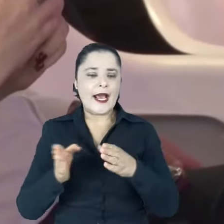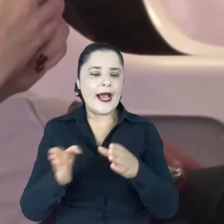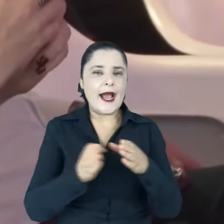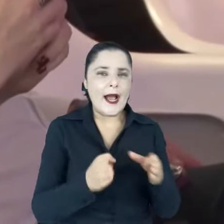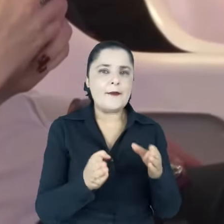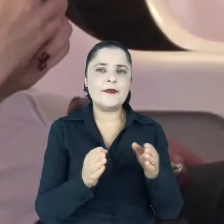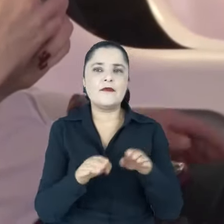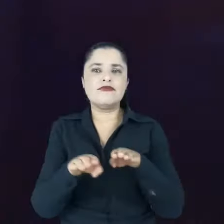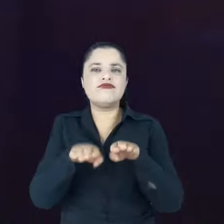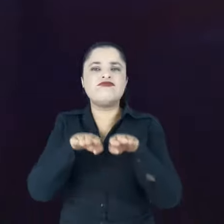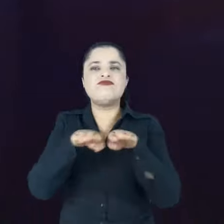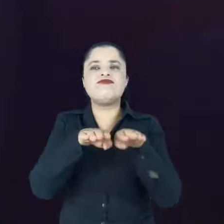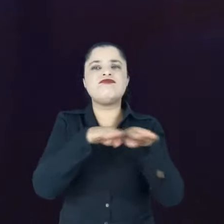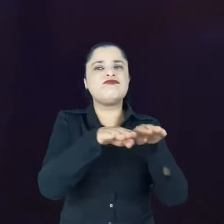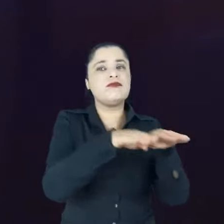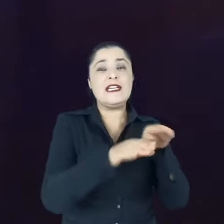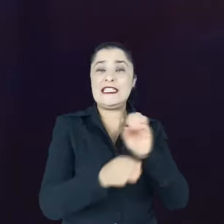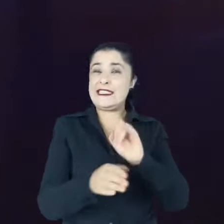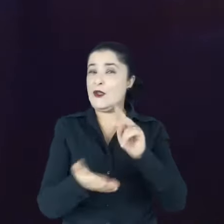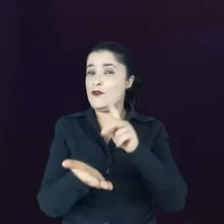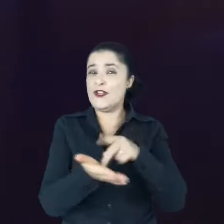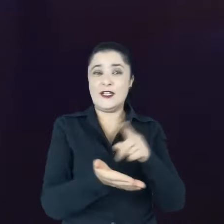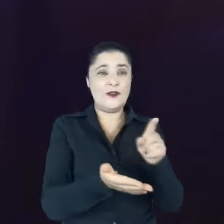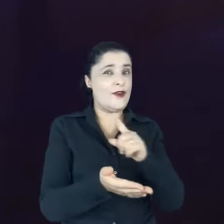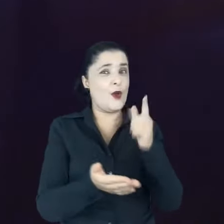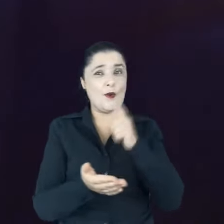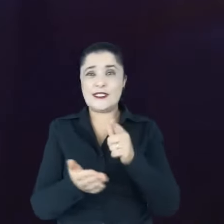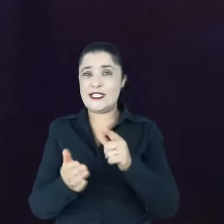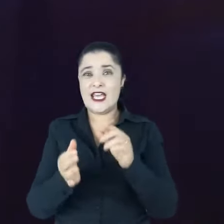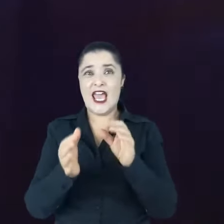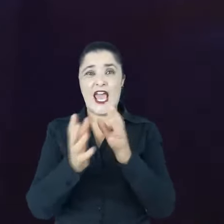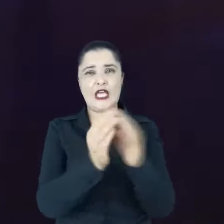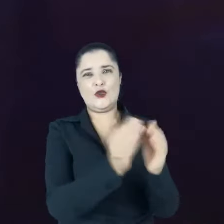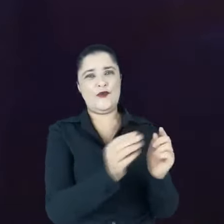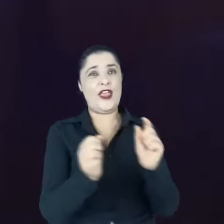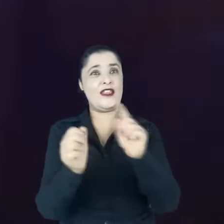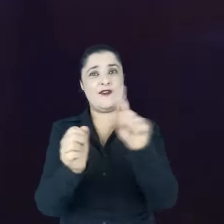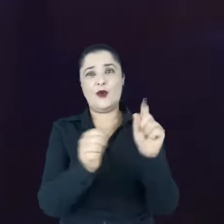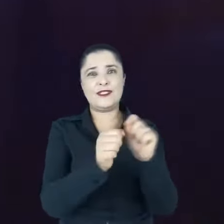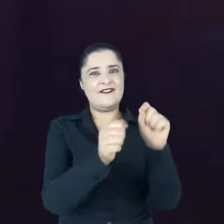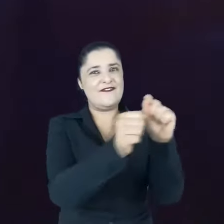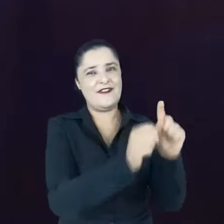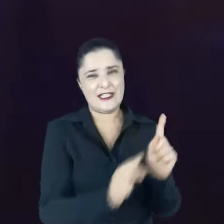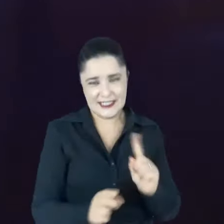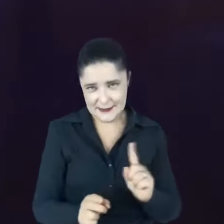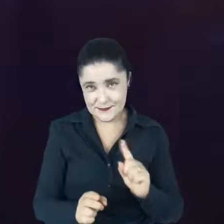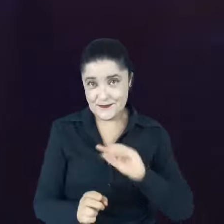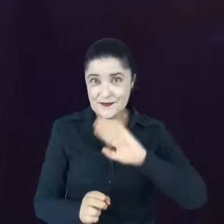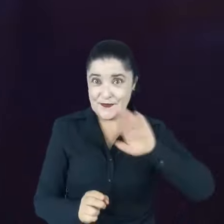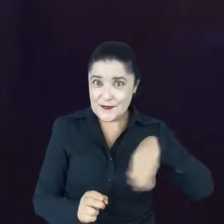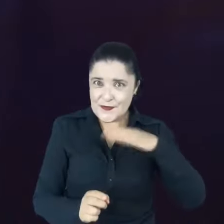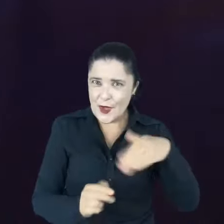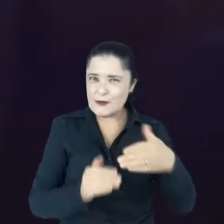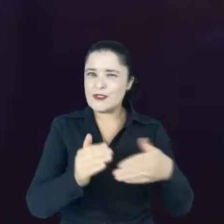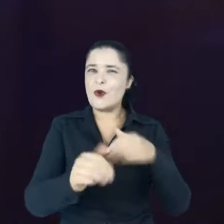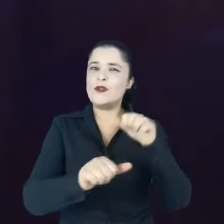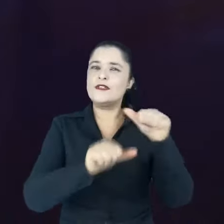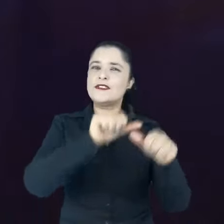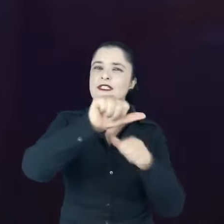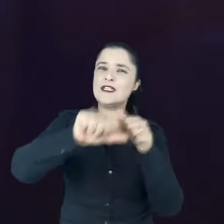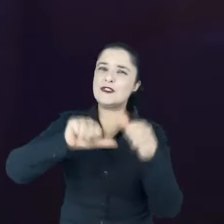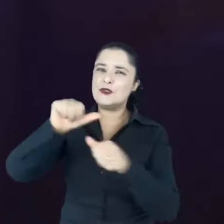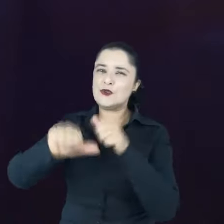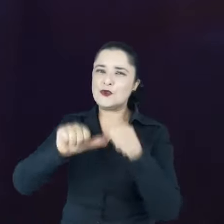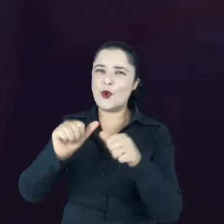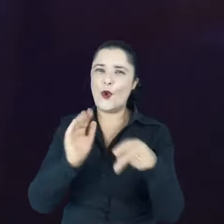senão a gente realmente não vai conseguir viabilizar. Então, acho que o nosso papel é muito claro, né? A gente participou de outras transições, eu